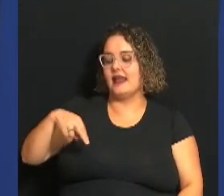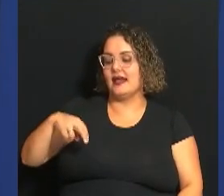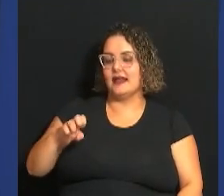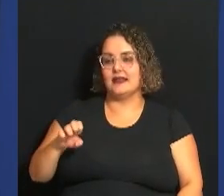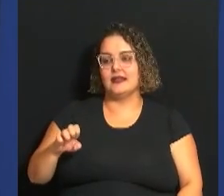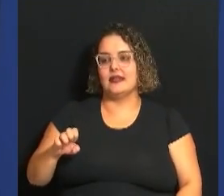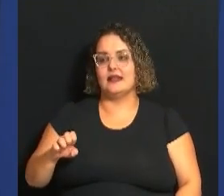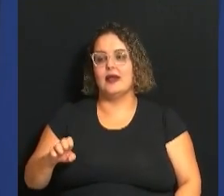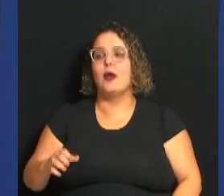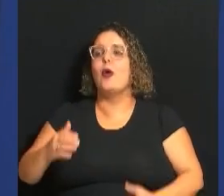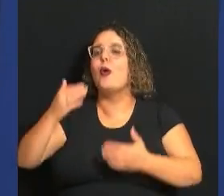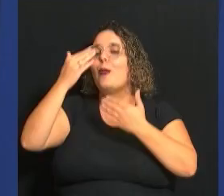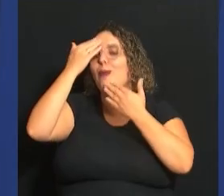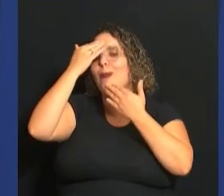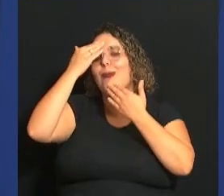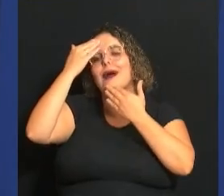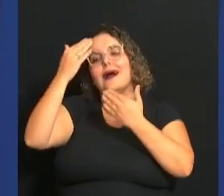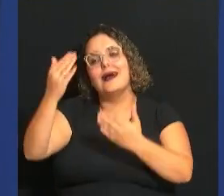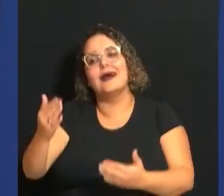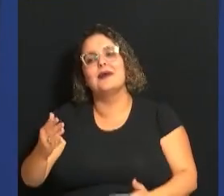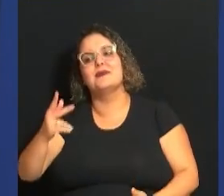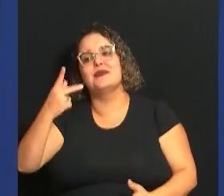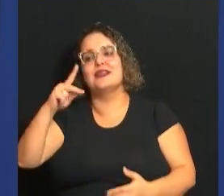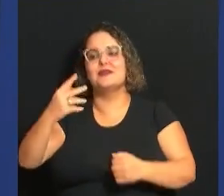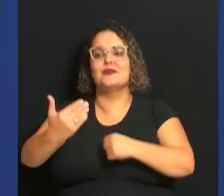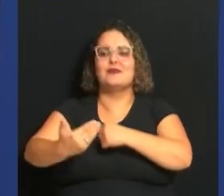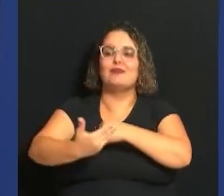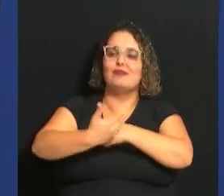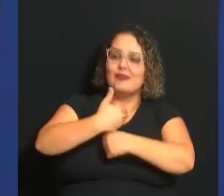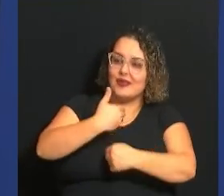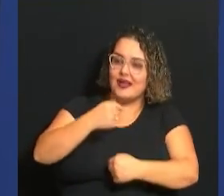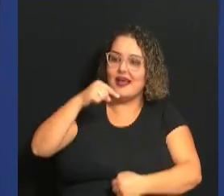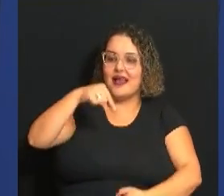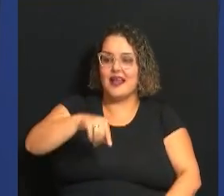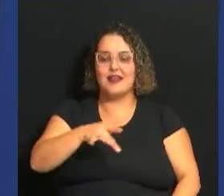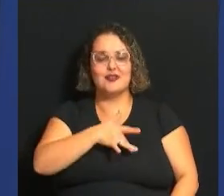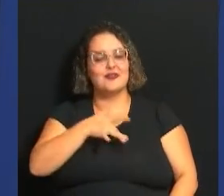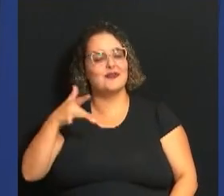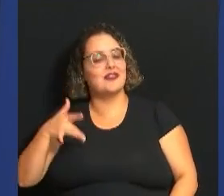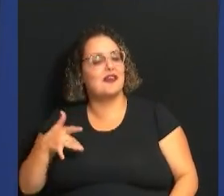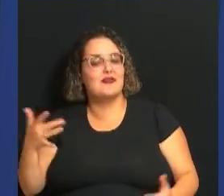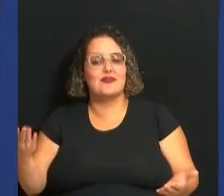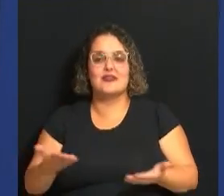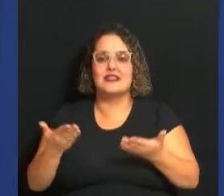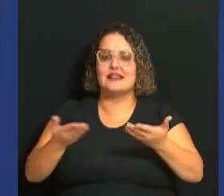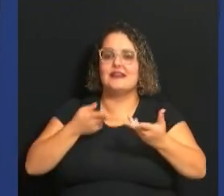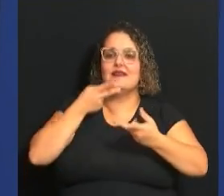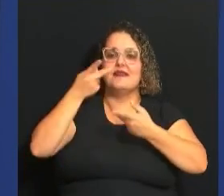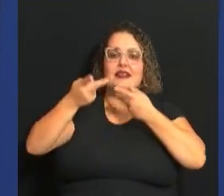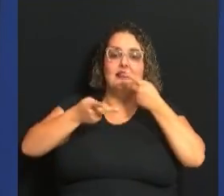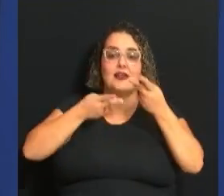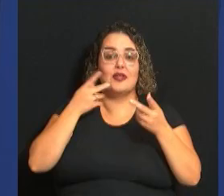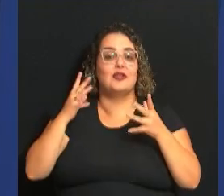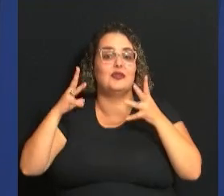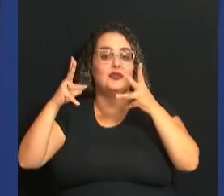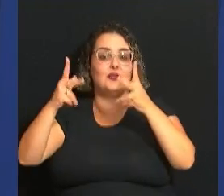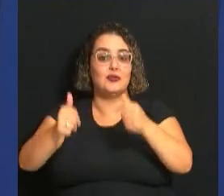Daiane, muito obrigada pela sua participação aqui no Saúde é Vida, por contar toda a sua